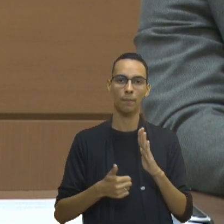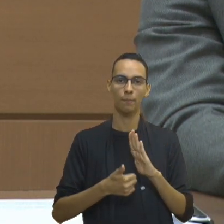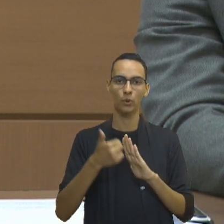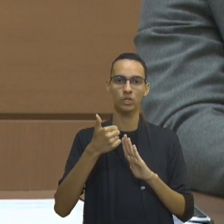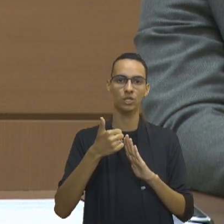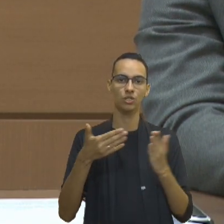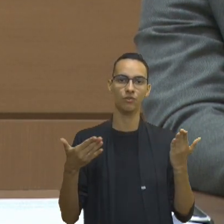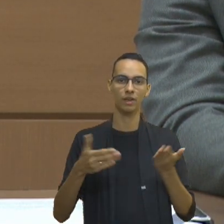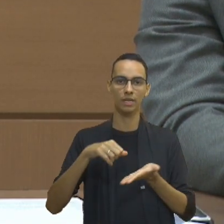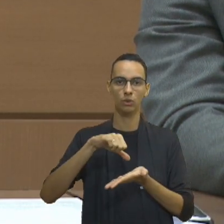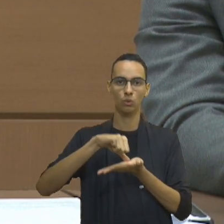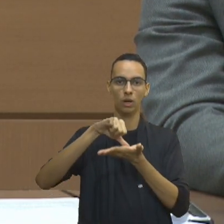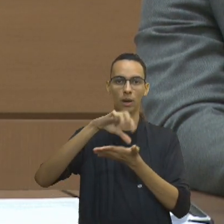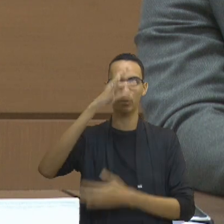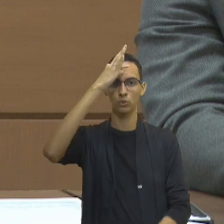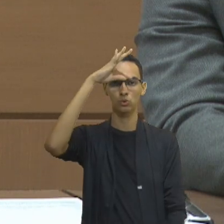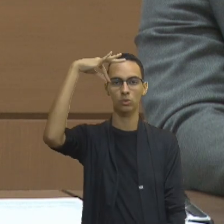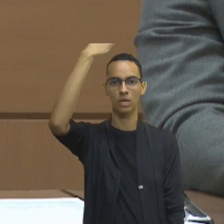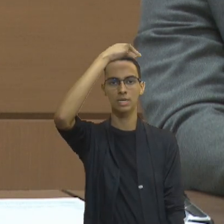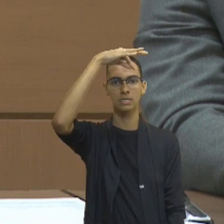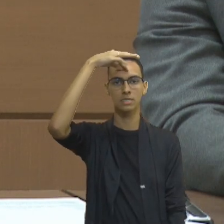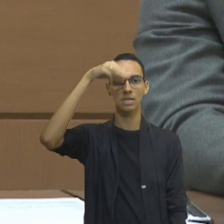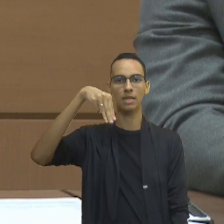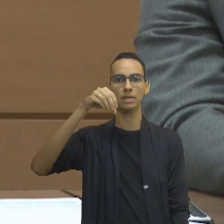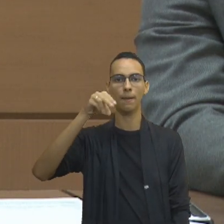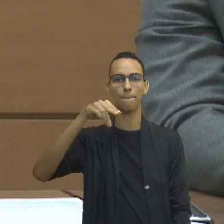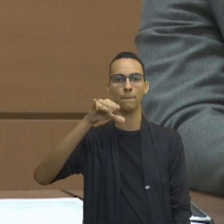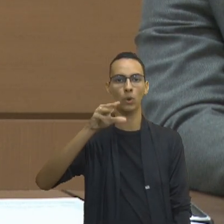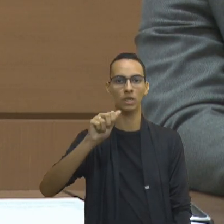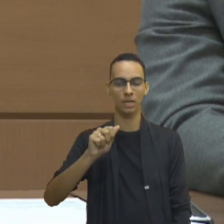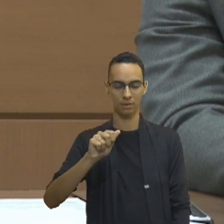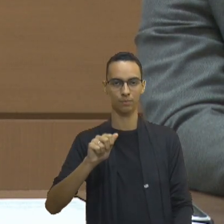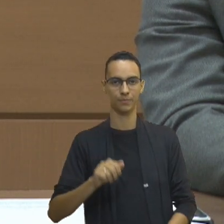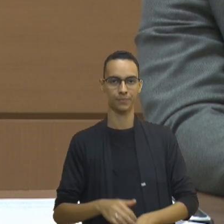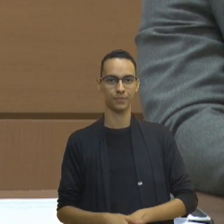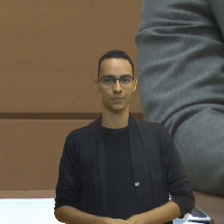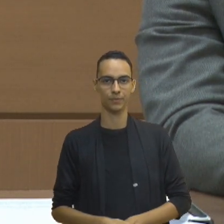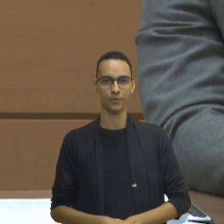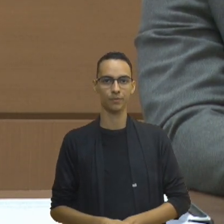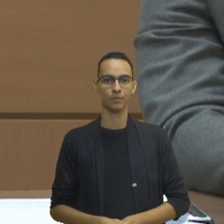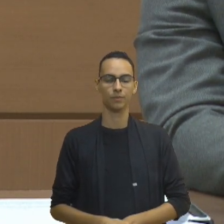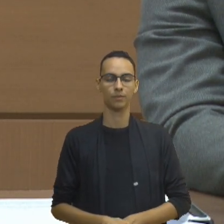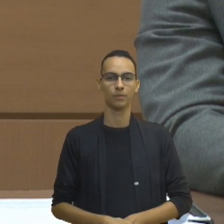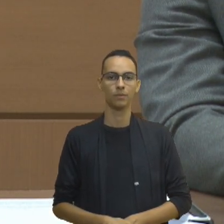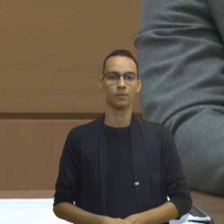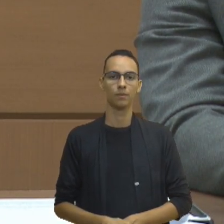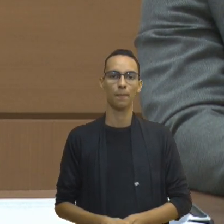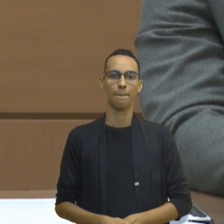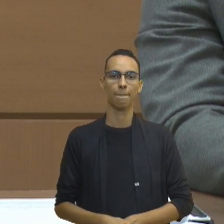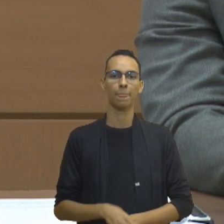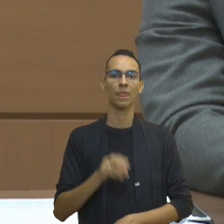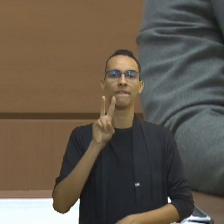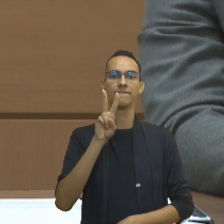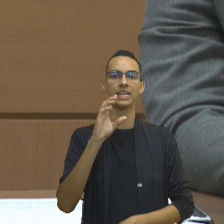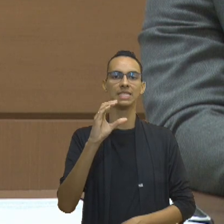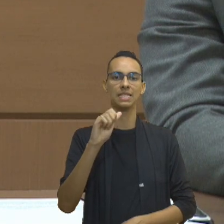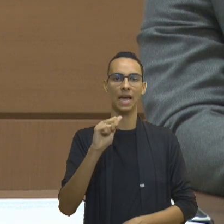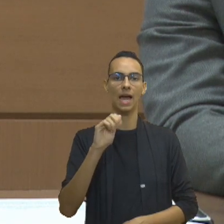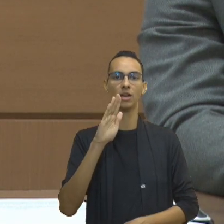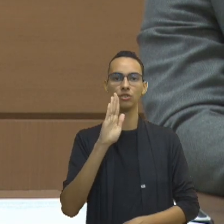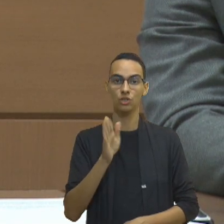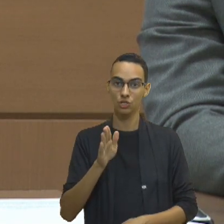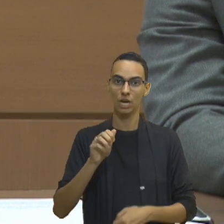de alarmes integrados ao sistema para acionamento automático em caso de intrusão. O VCA já está